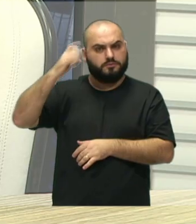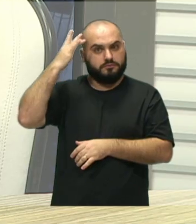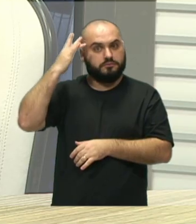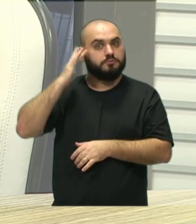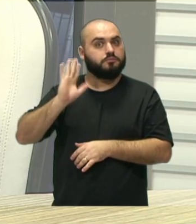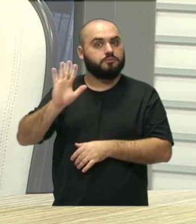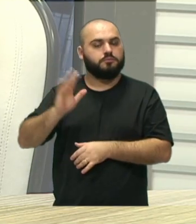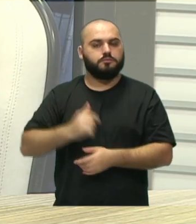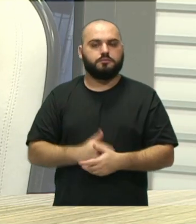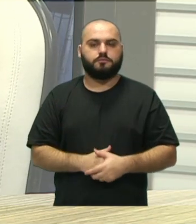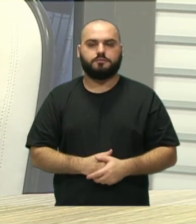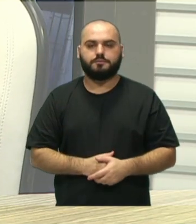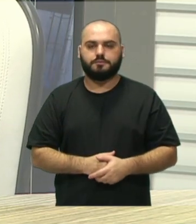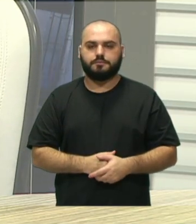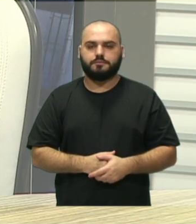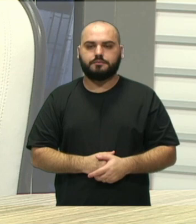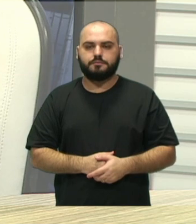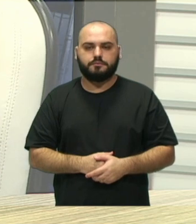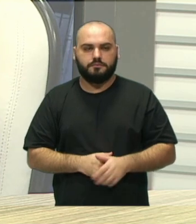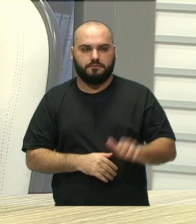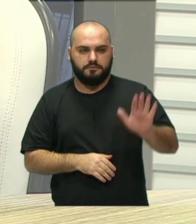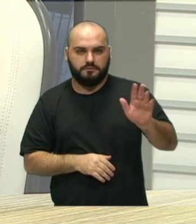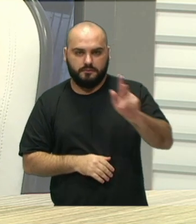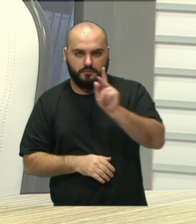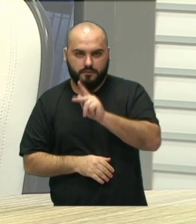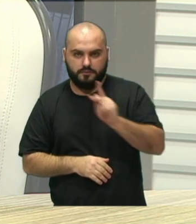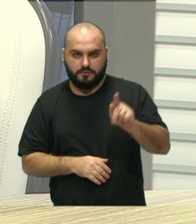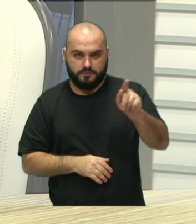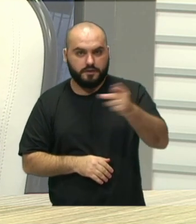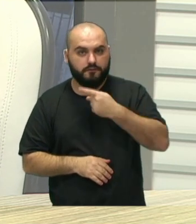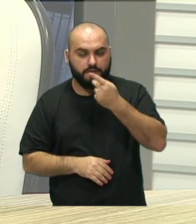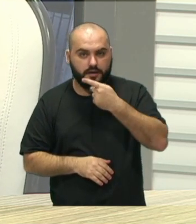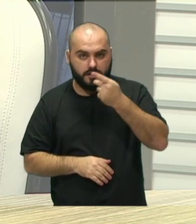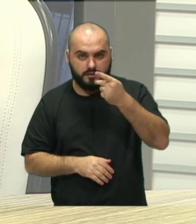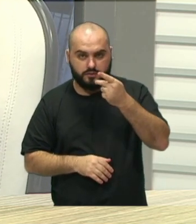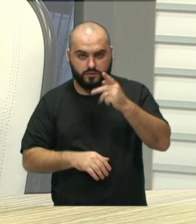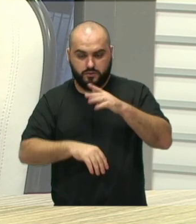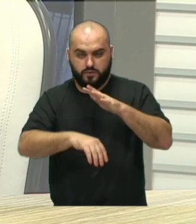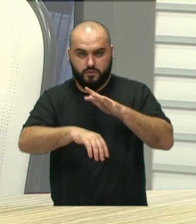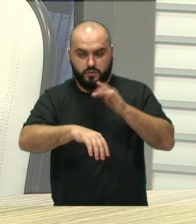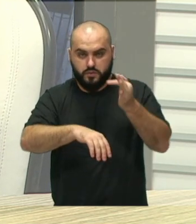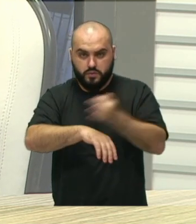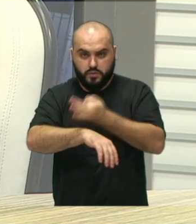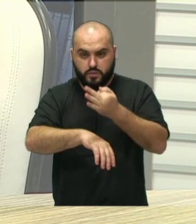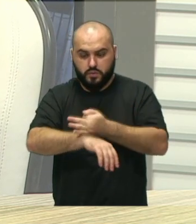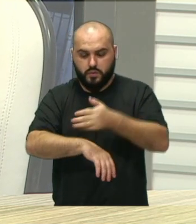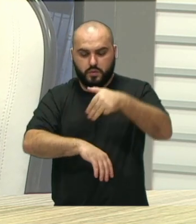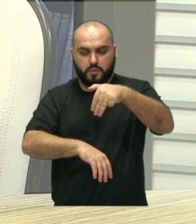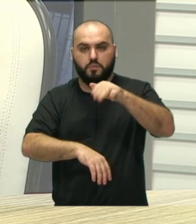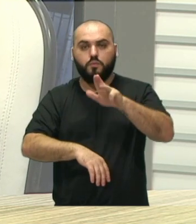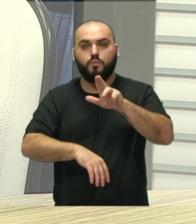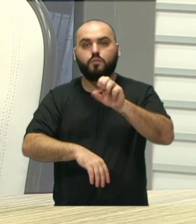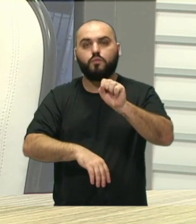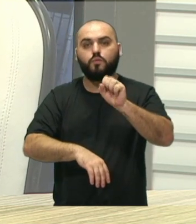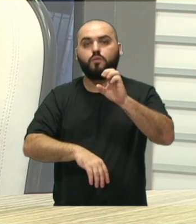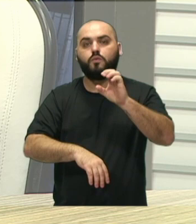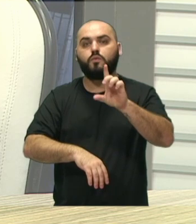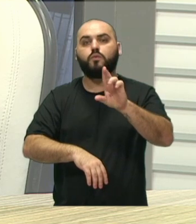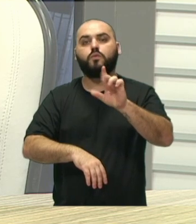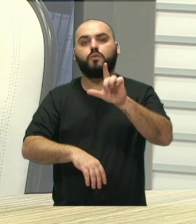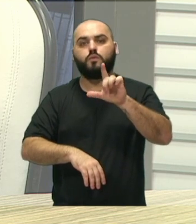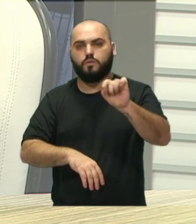Então, professora, a senhora fala em dor músculo-esquelética. É uma dor que ela não está,